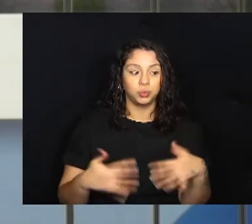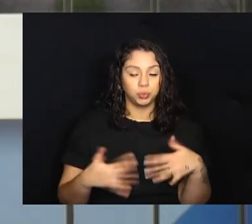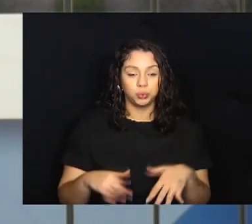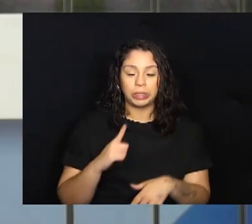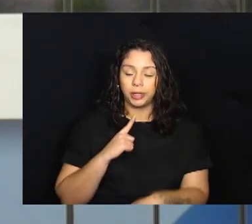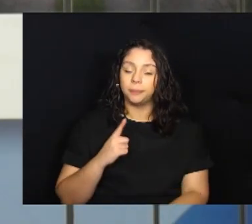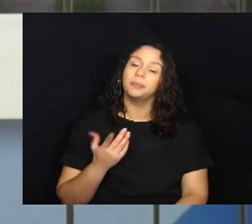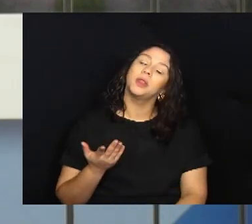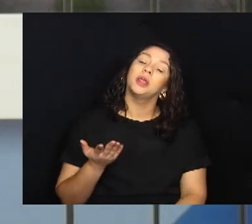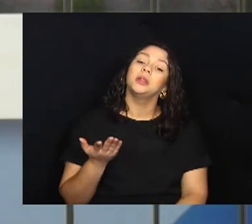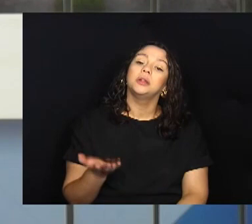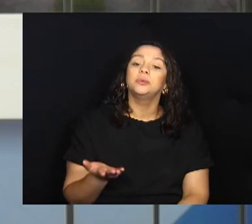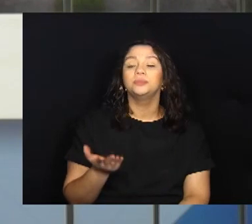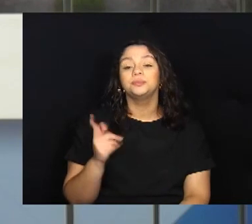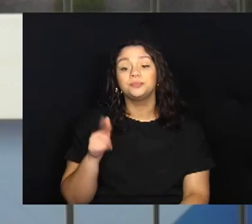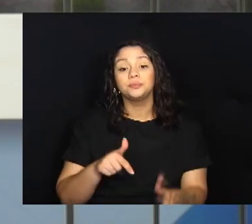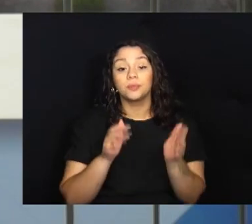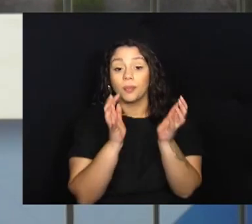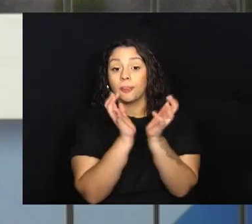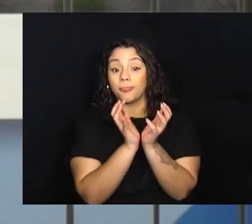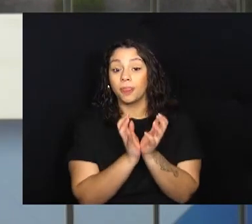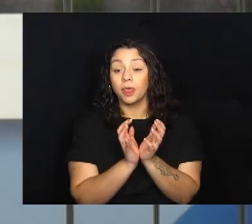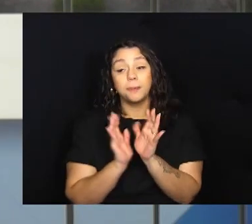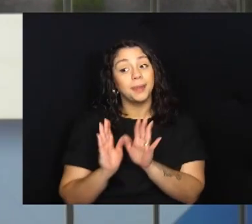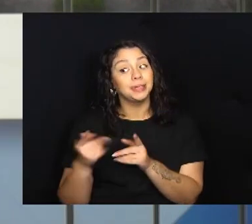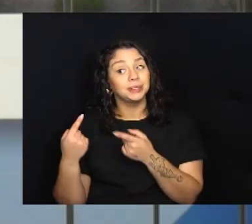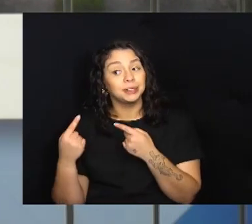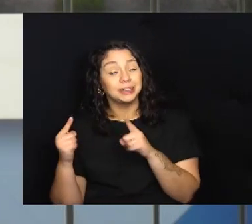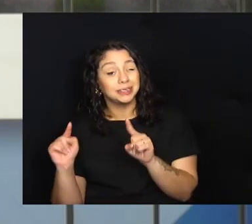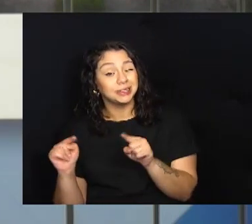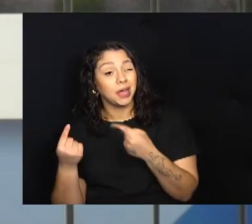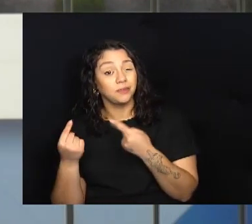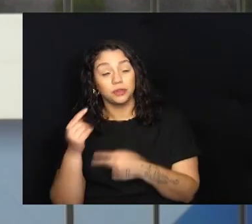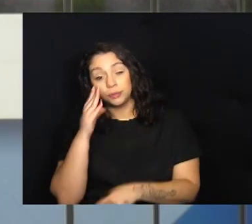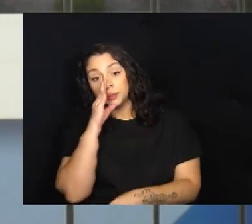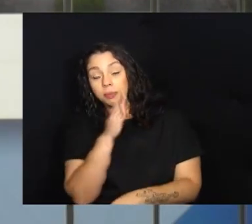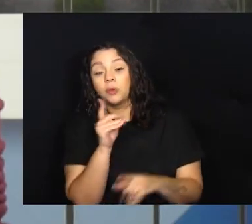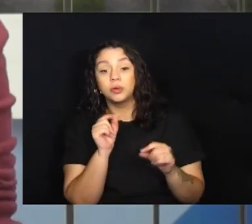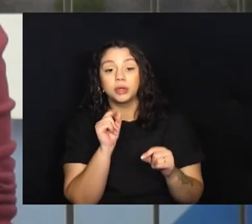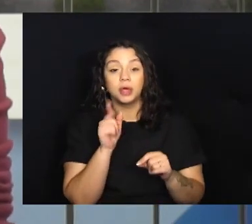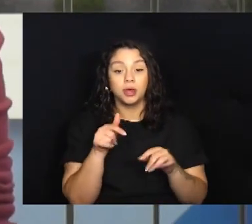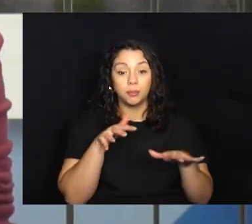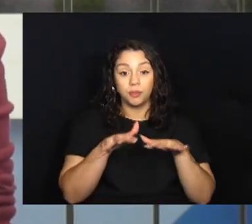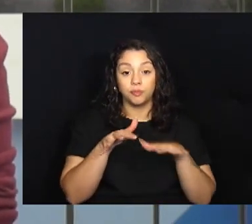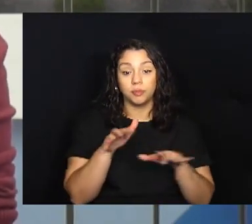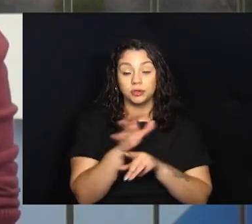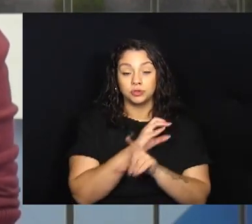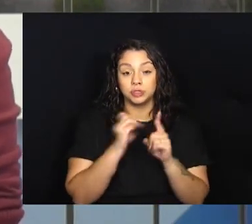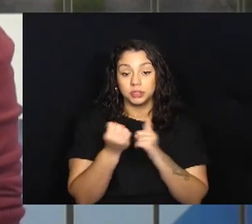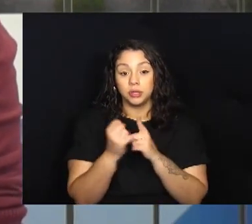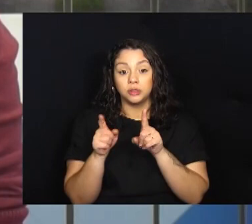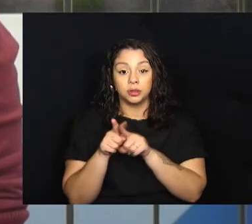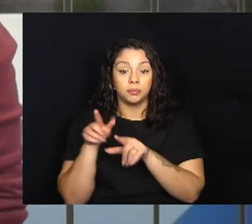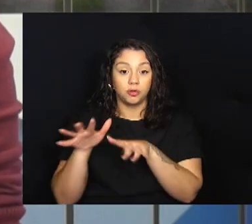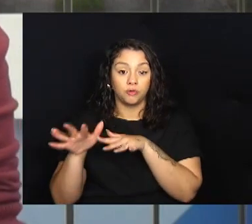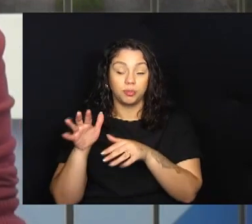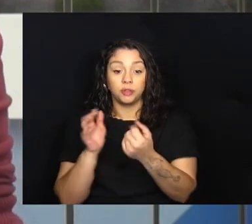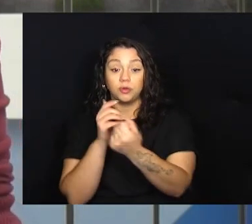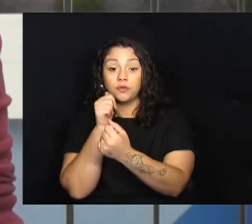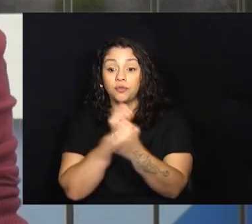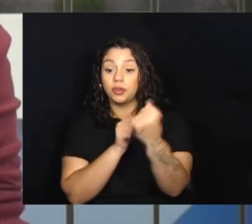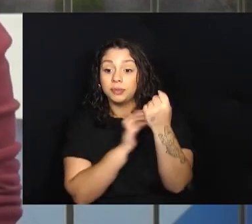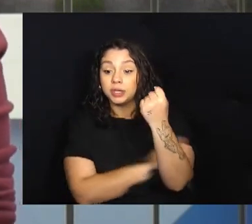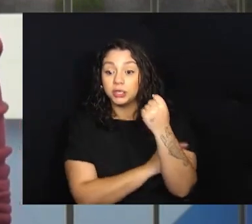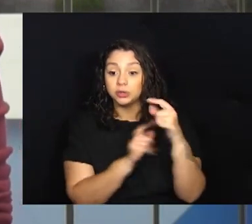Mas são categorias. Mas o nosso desafio que nós estamos tentando fazer é envolver movimentos sociais, o movimento feminista, o movimento